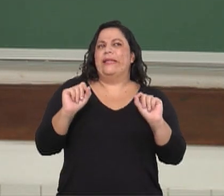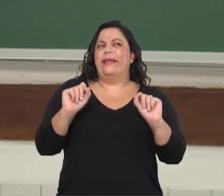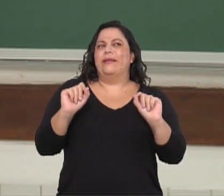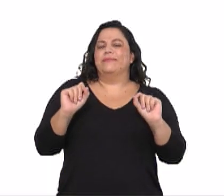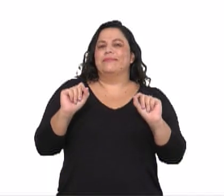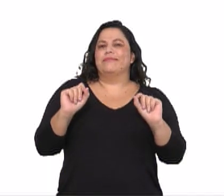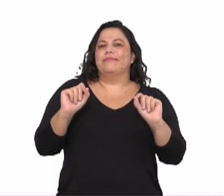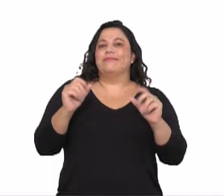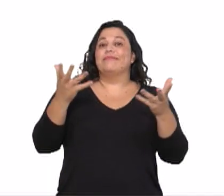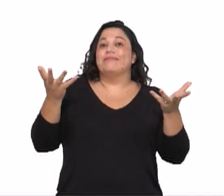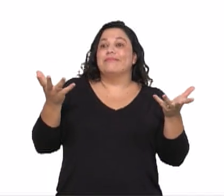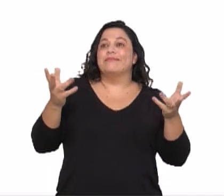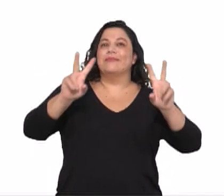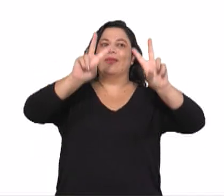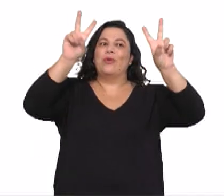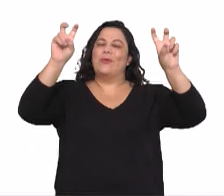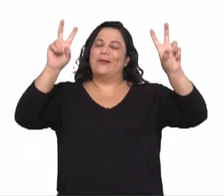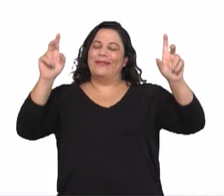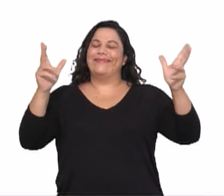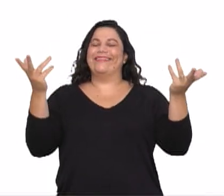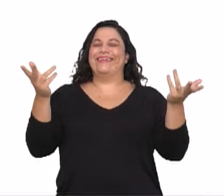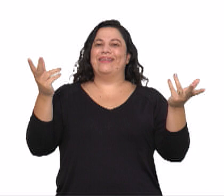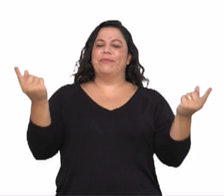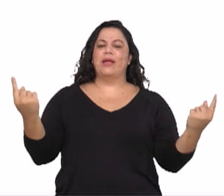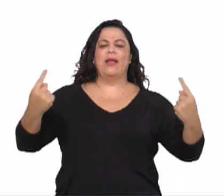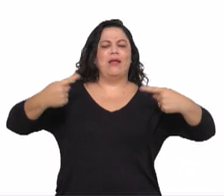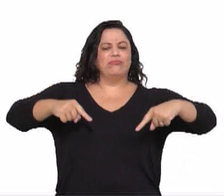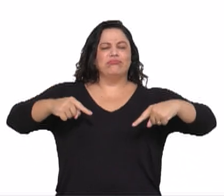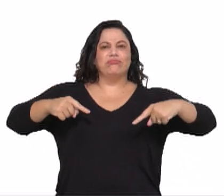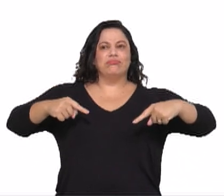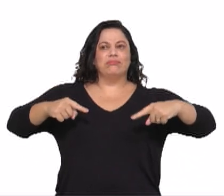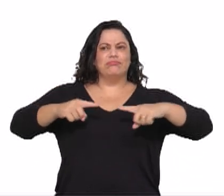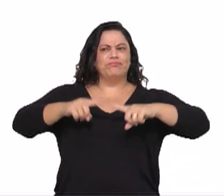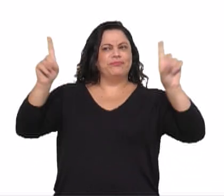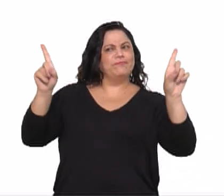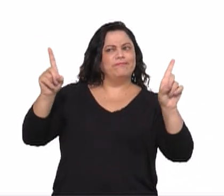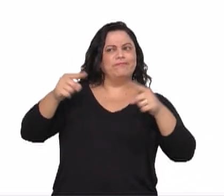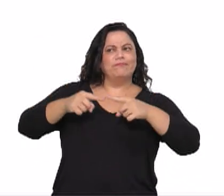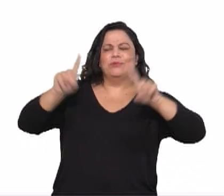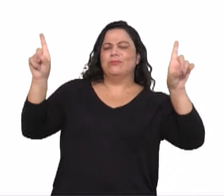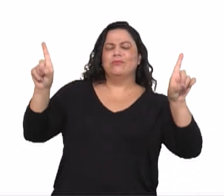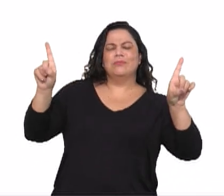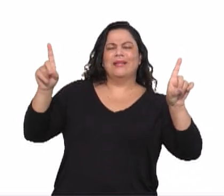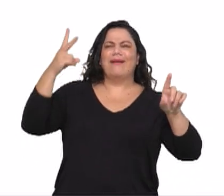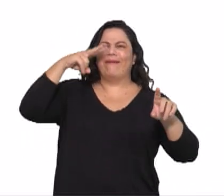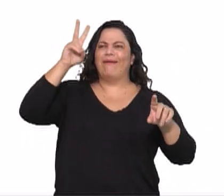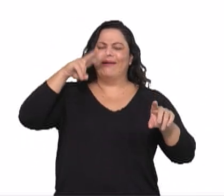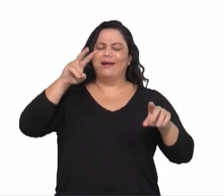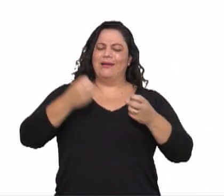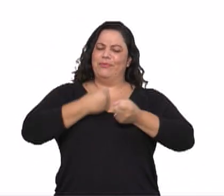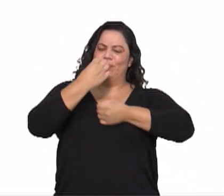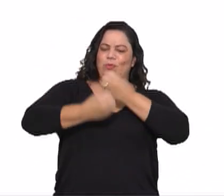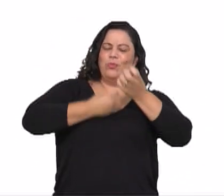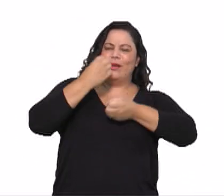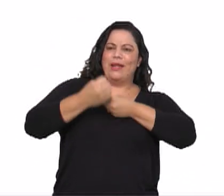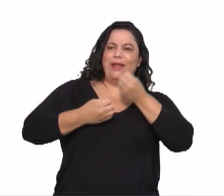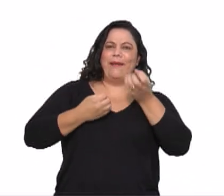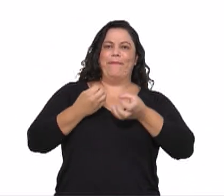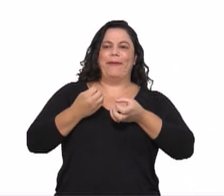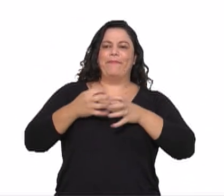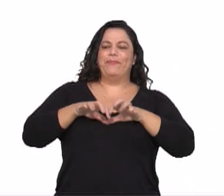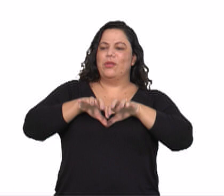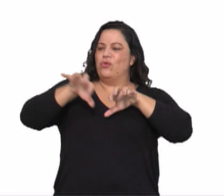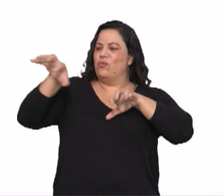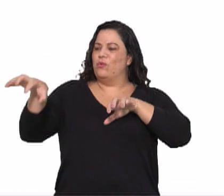ver. O tema é a contradição, o ser contraditório. Lembram lá do poema? Uma hora ele